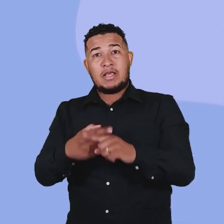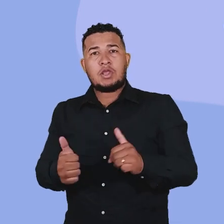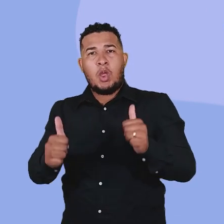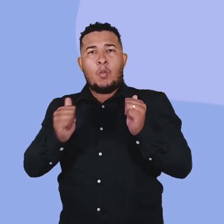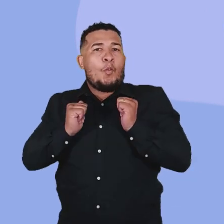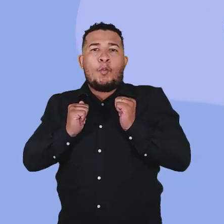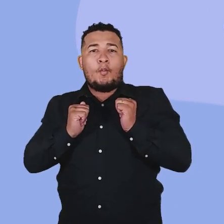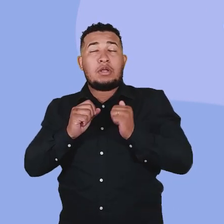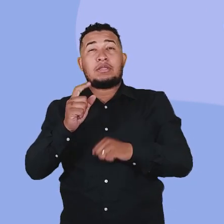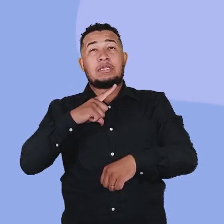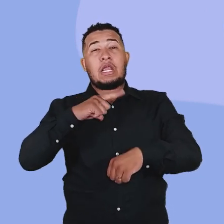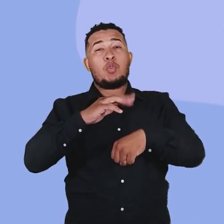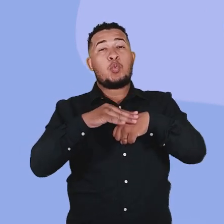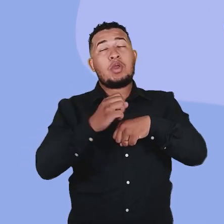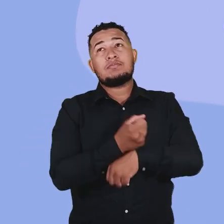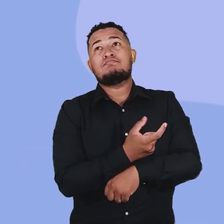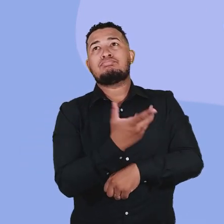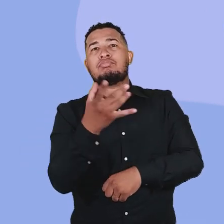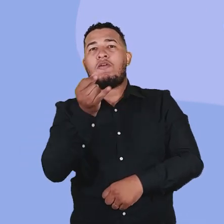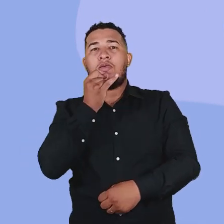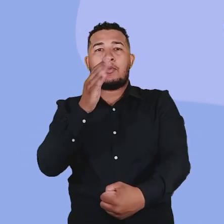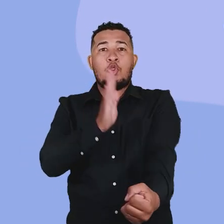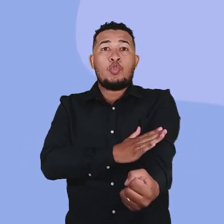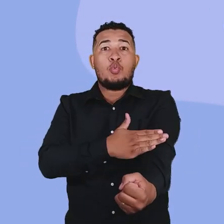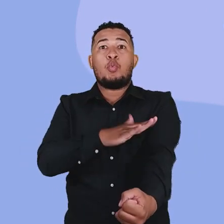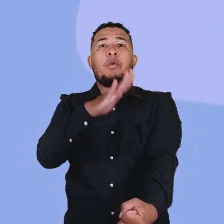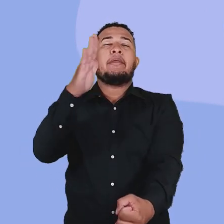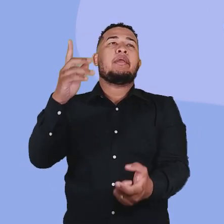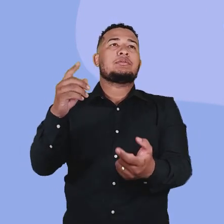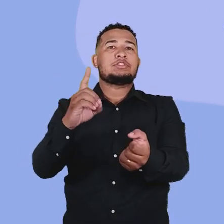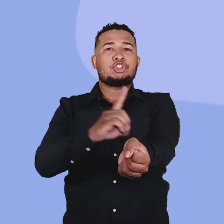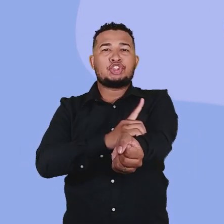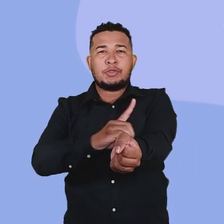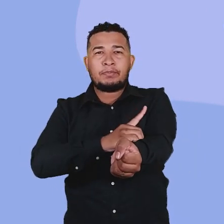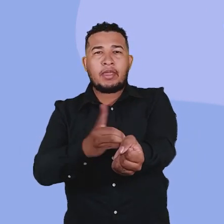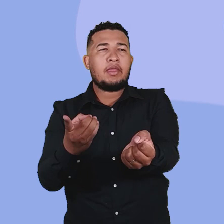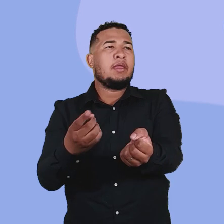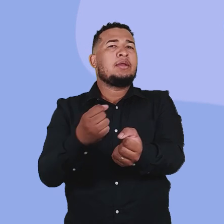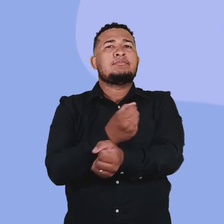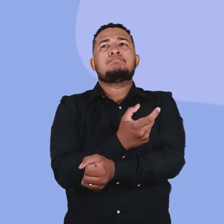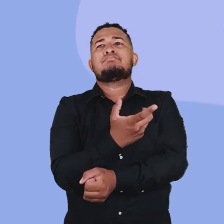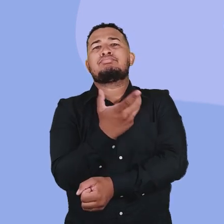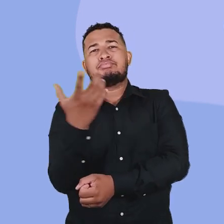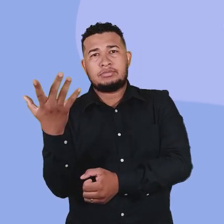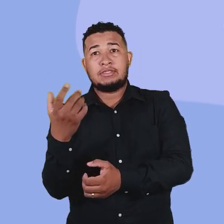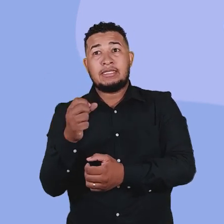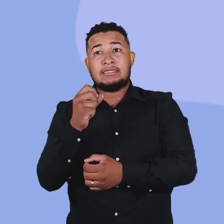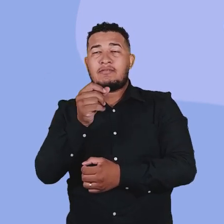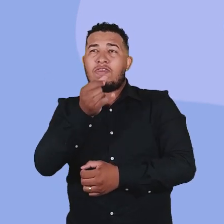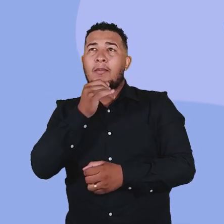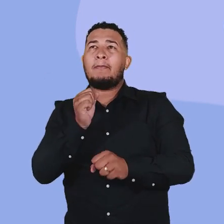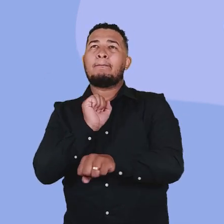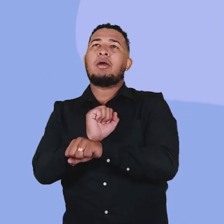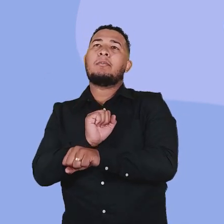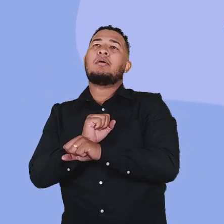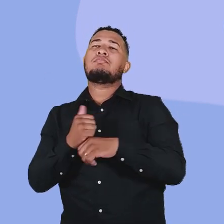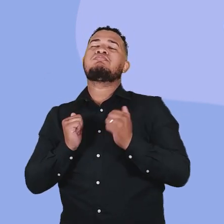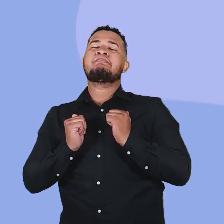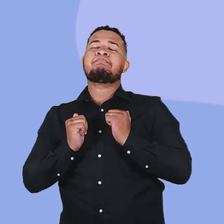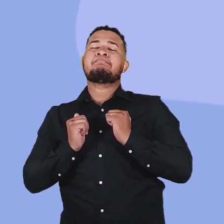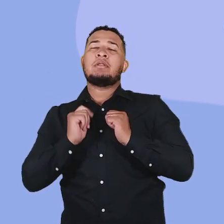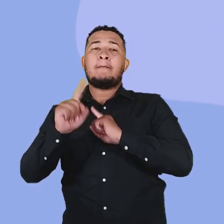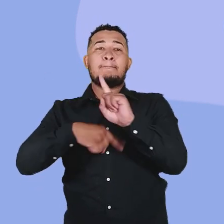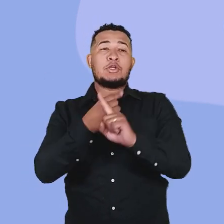diversas doenças, como hipertensão, diabetes, colesterol alto, entre outras. Ficar muito parado e comer de